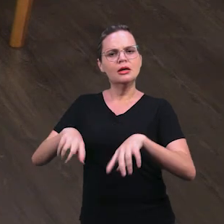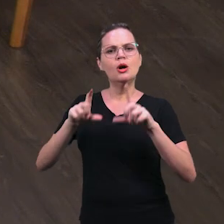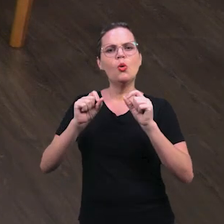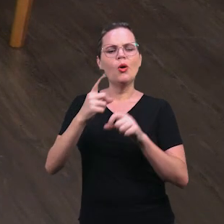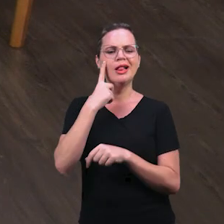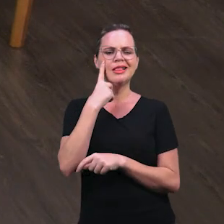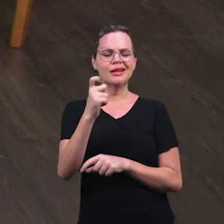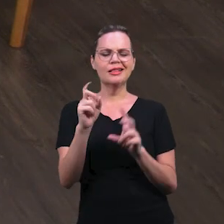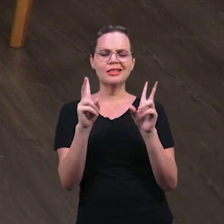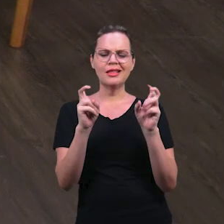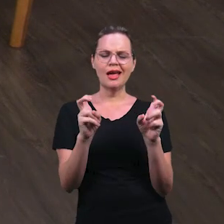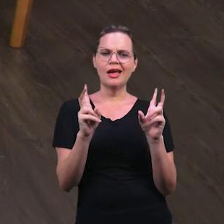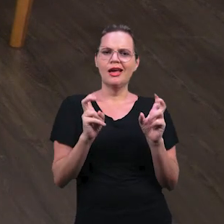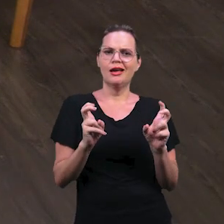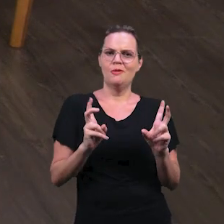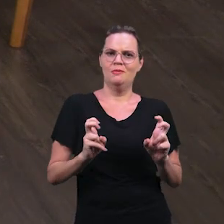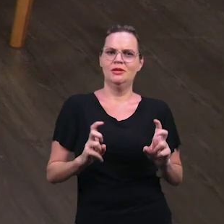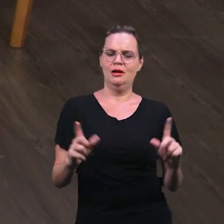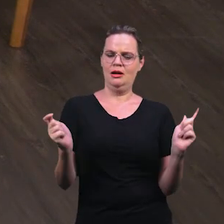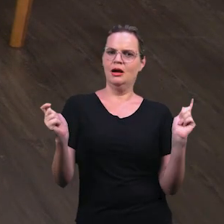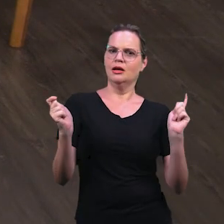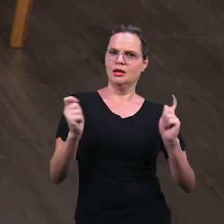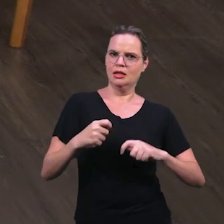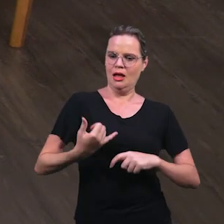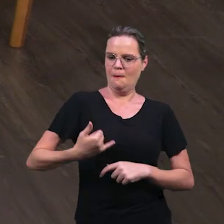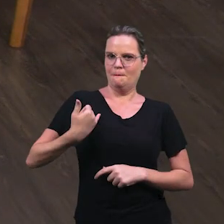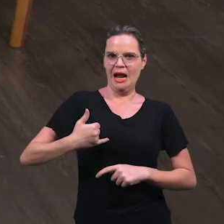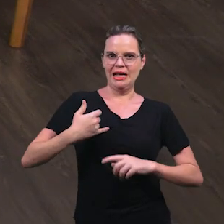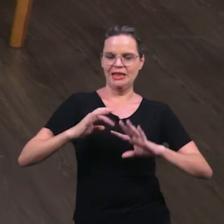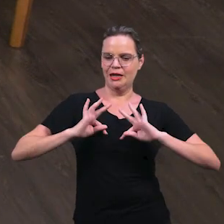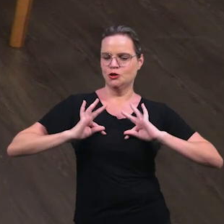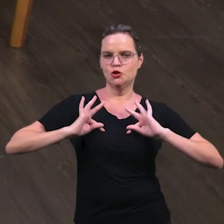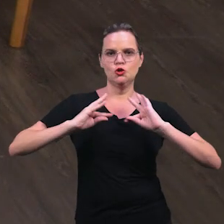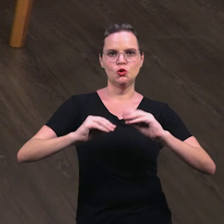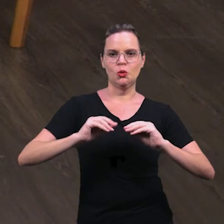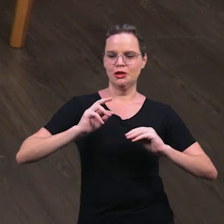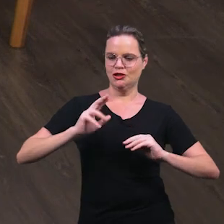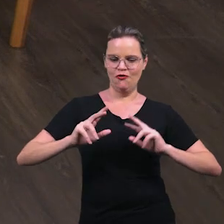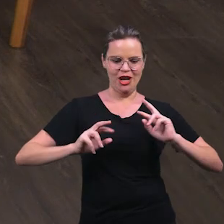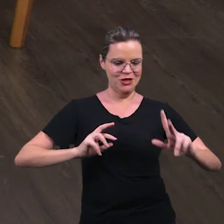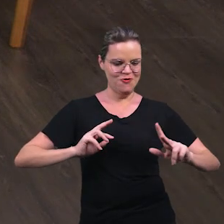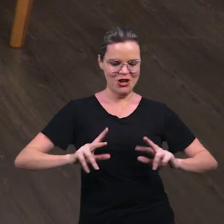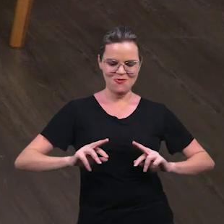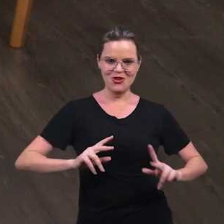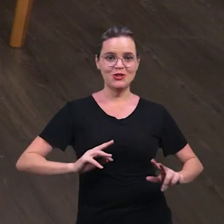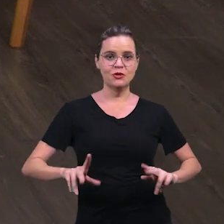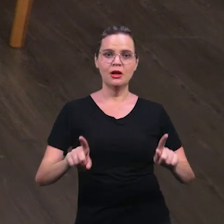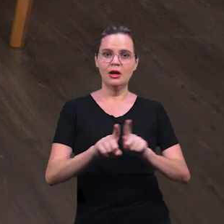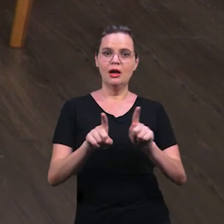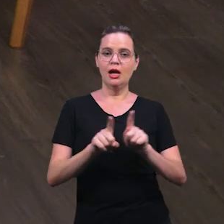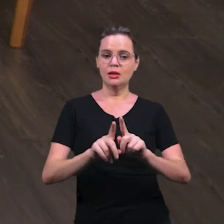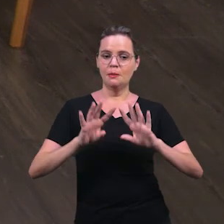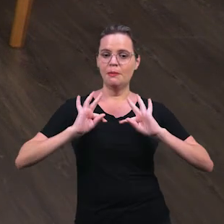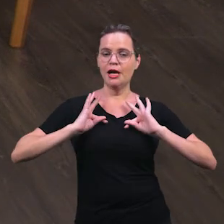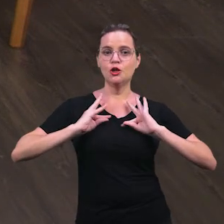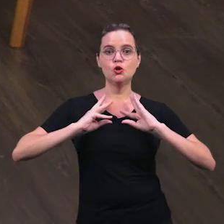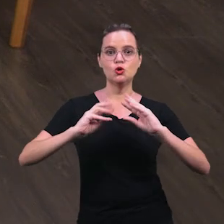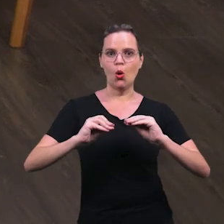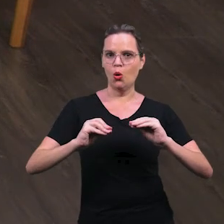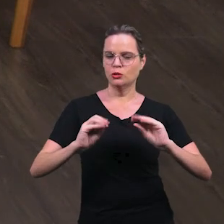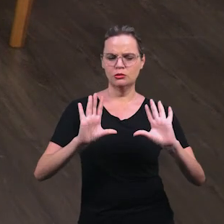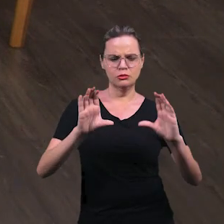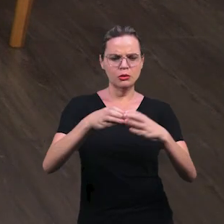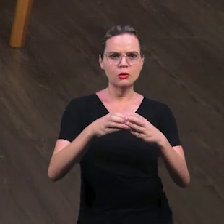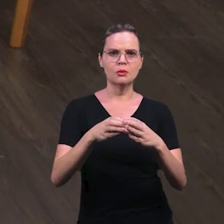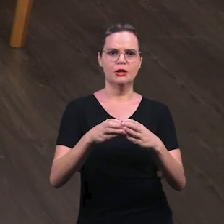em temáticas que pudessem atravessar todas as idades, né? Que fossem de diferentes todas as gerações. idades e todos os públicos, Sim, de